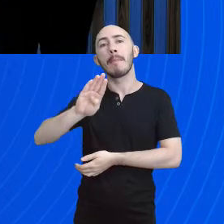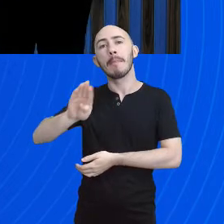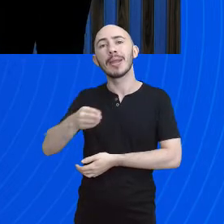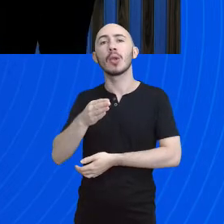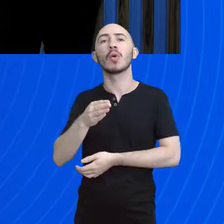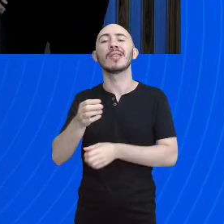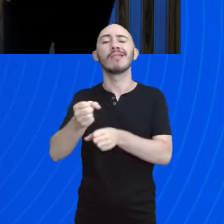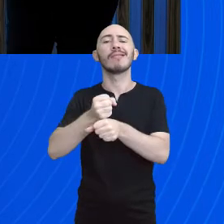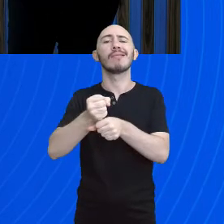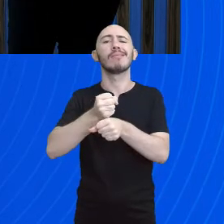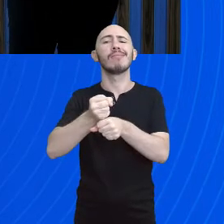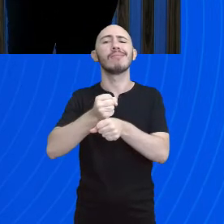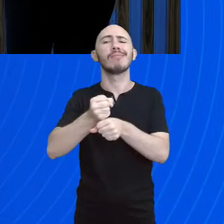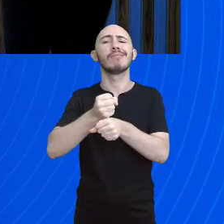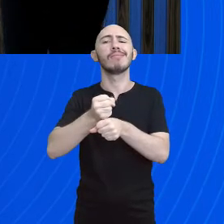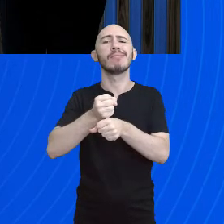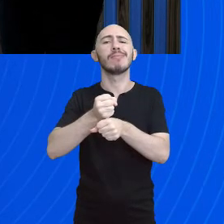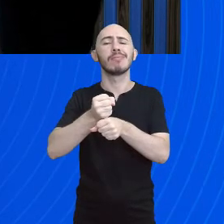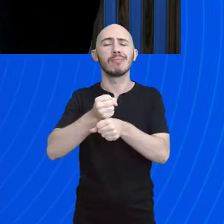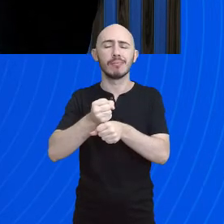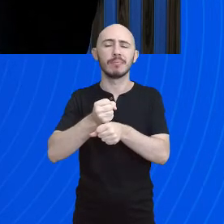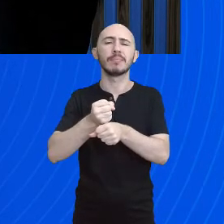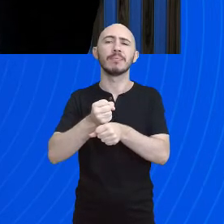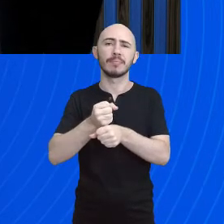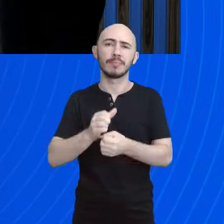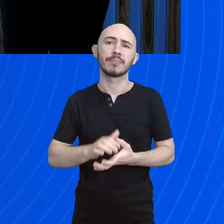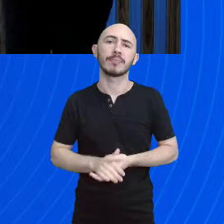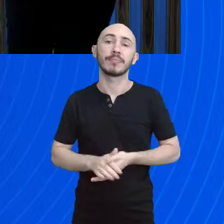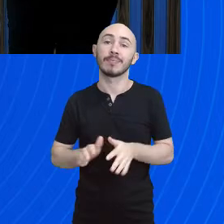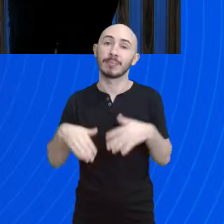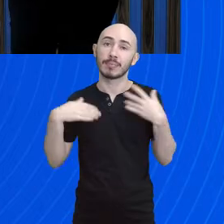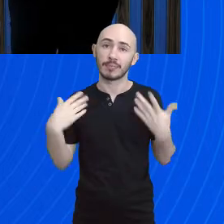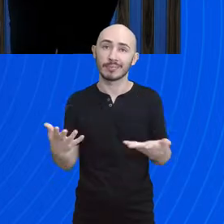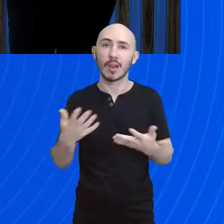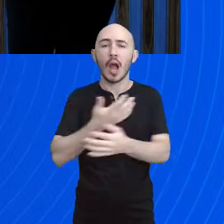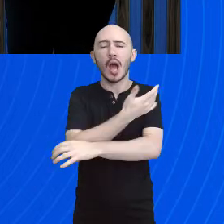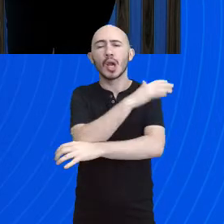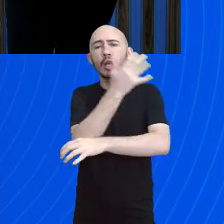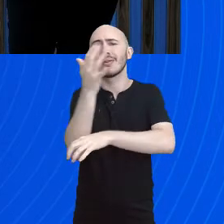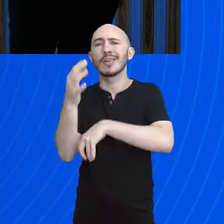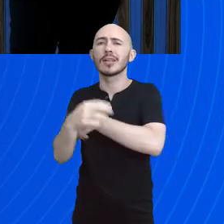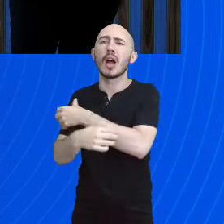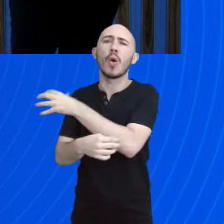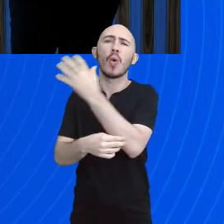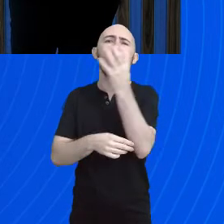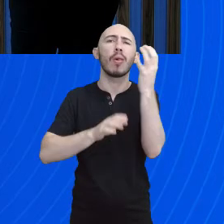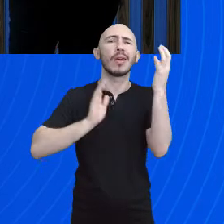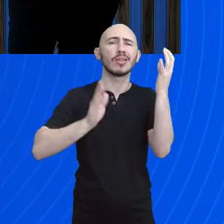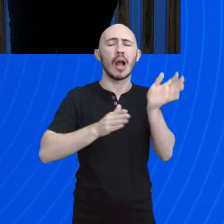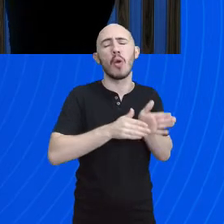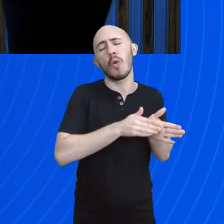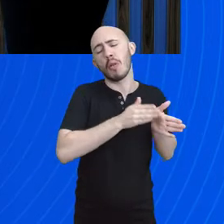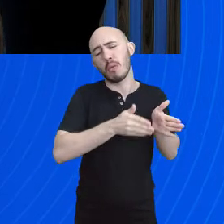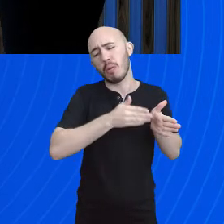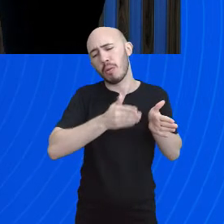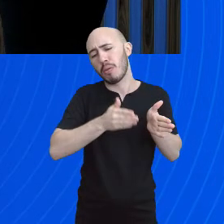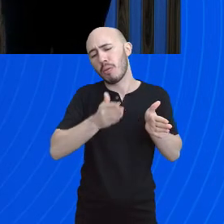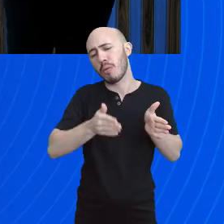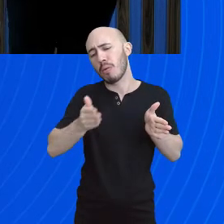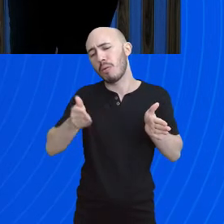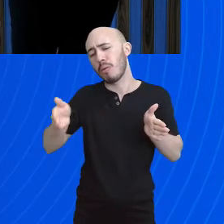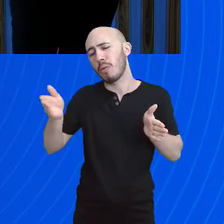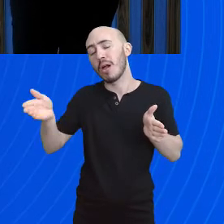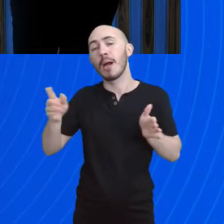ocorre. Então, assim, pessoal, a natureza passou por tanta coisa já. E nós,